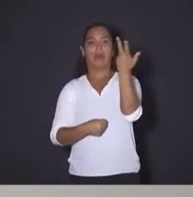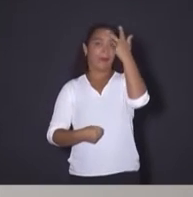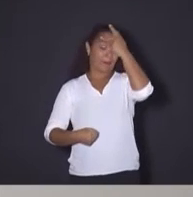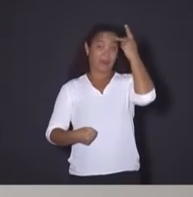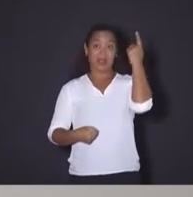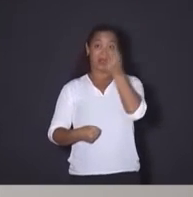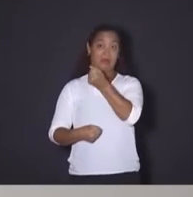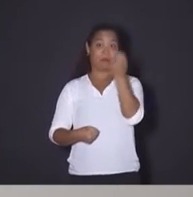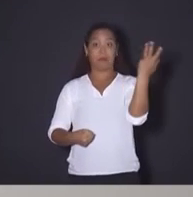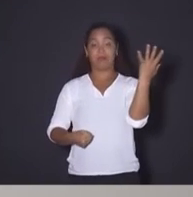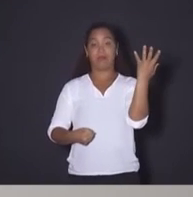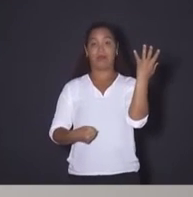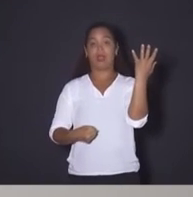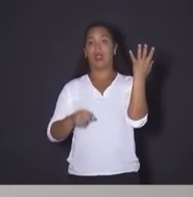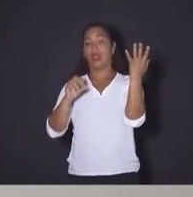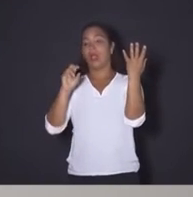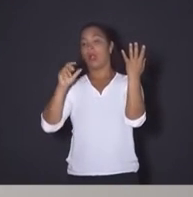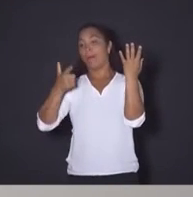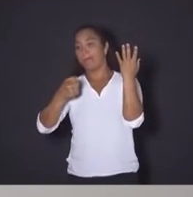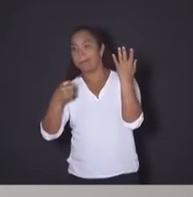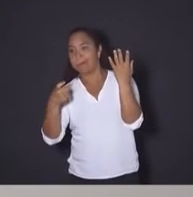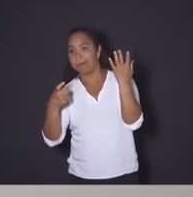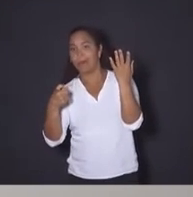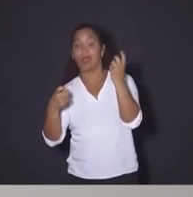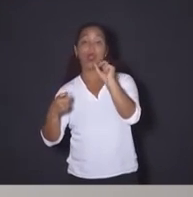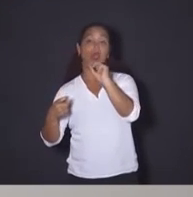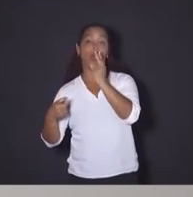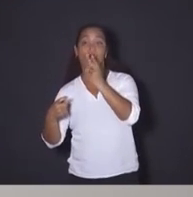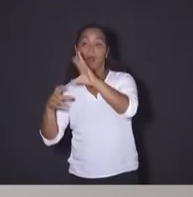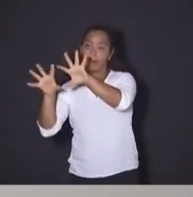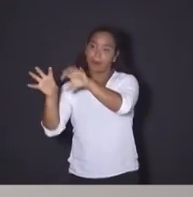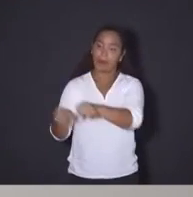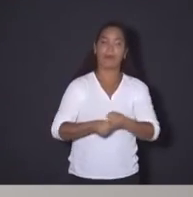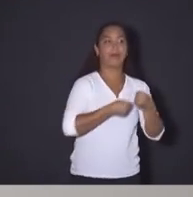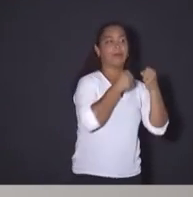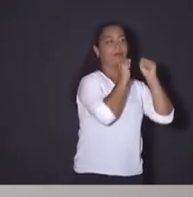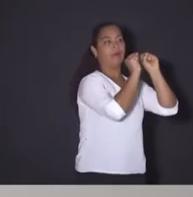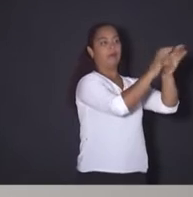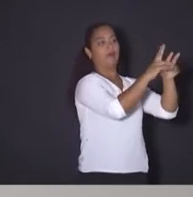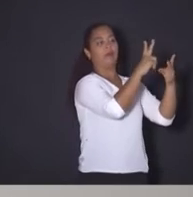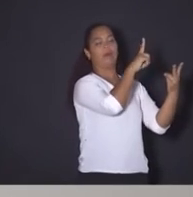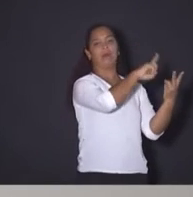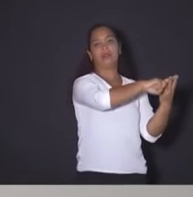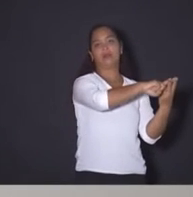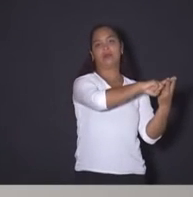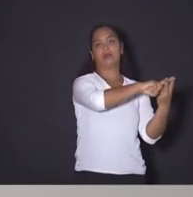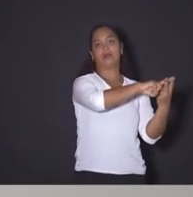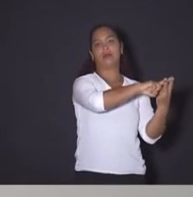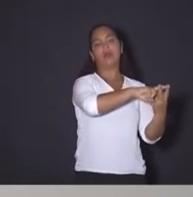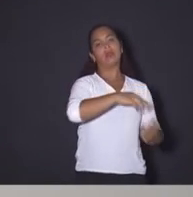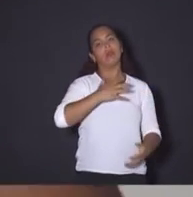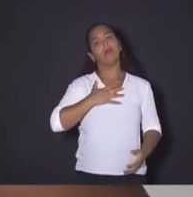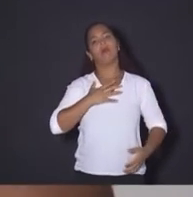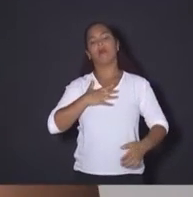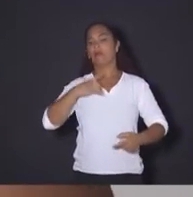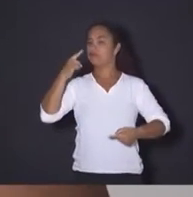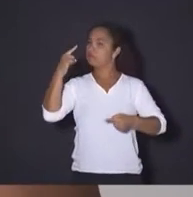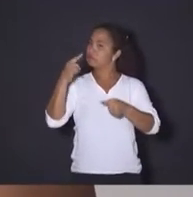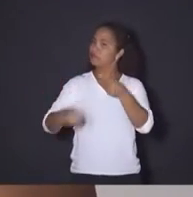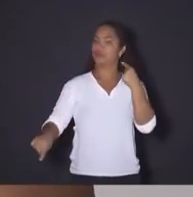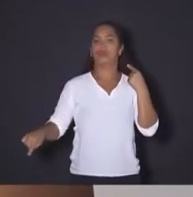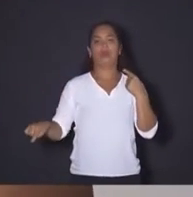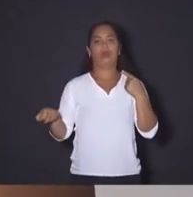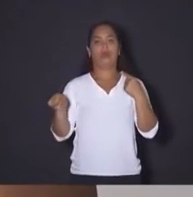abatidos são levados para o presídio ou seja nós discordamos dessa equação nós